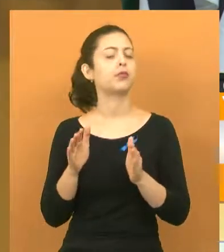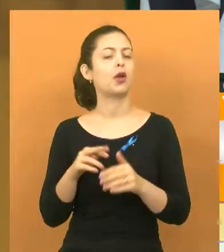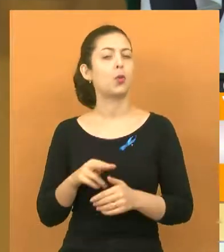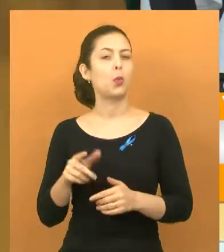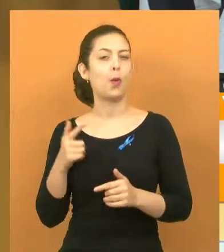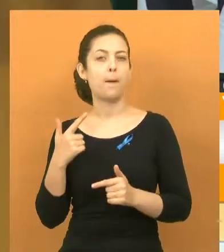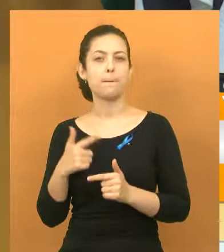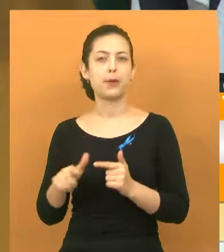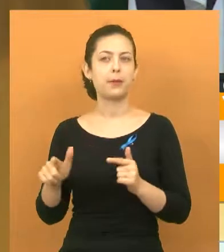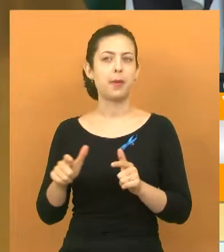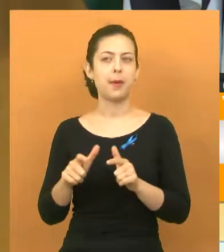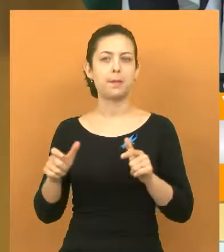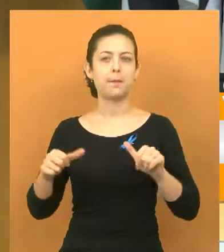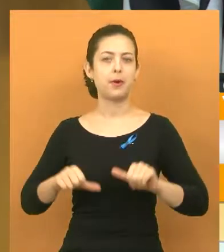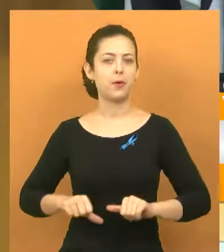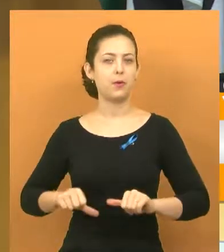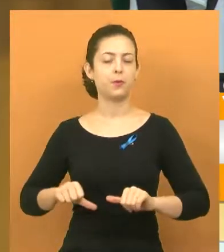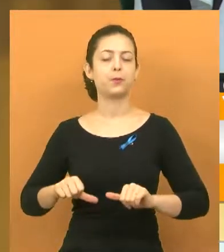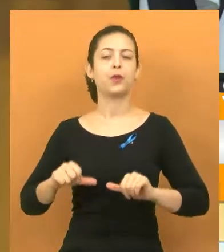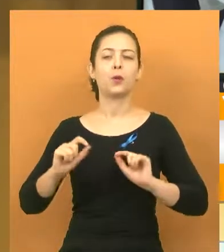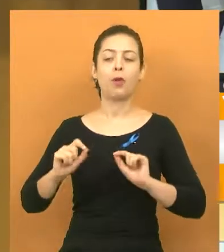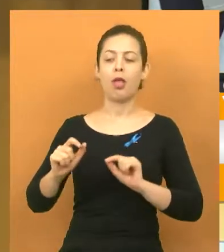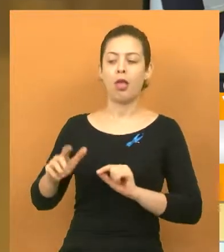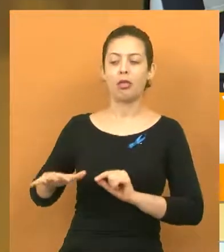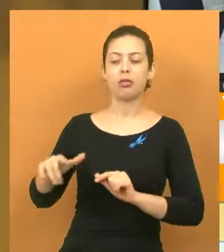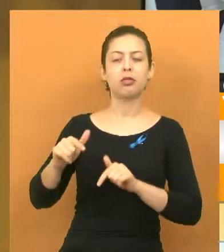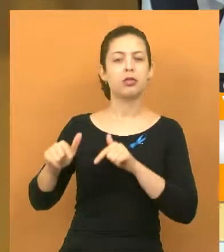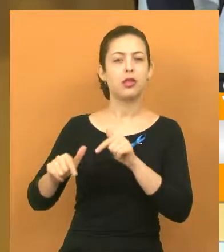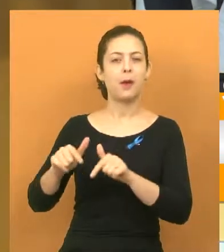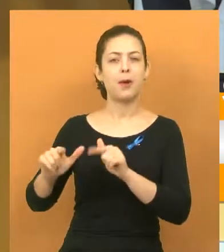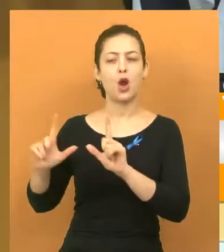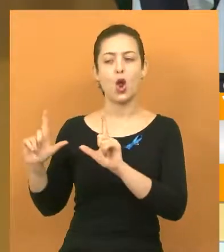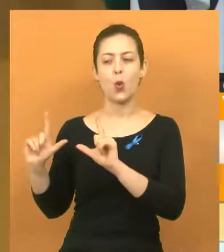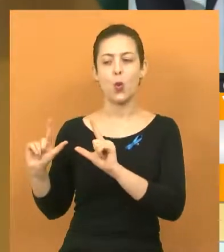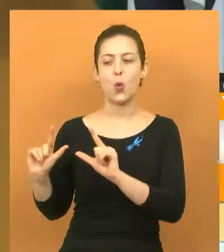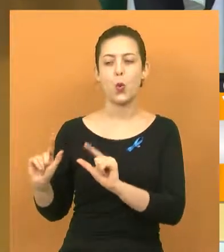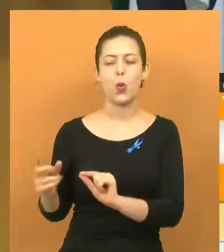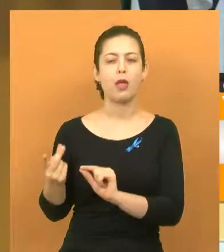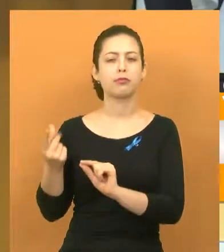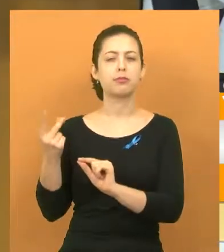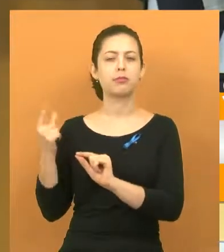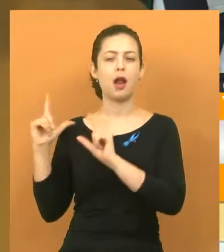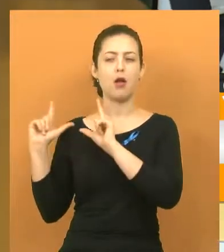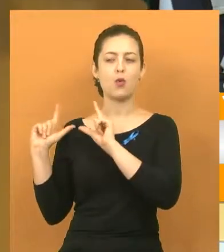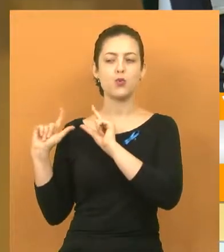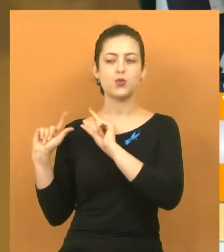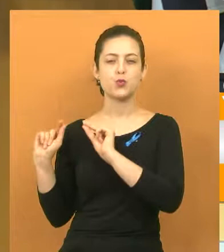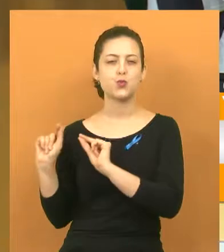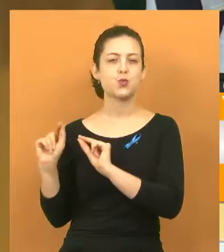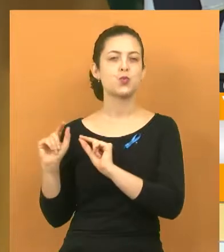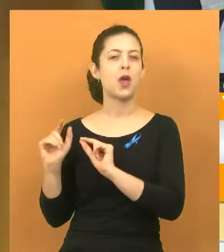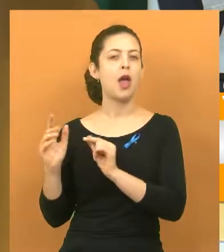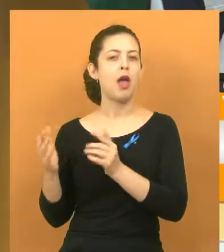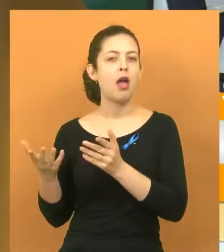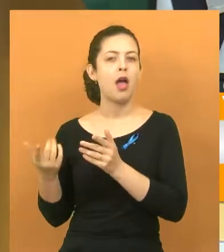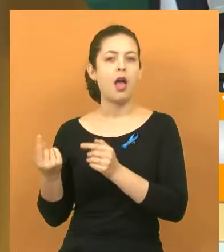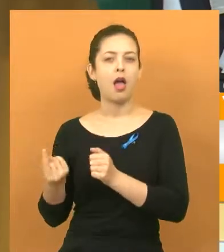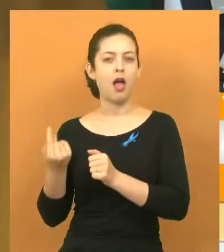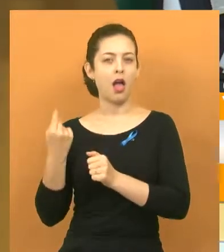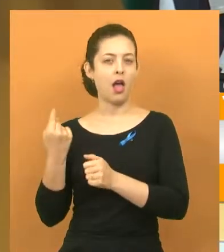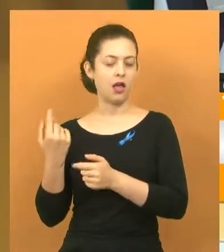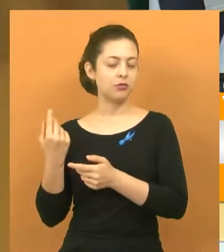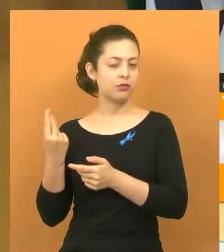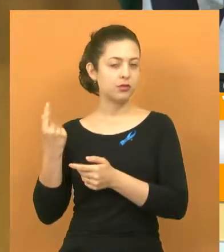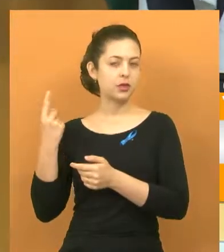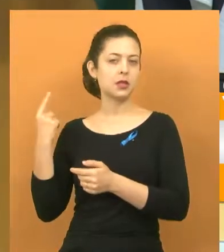grande problema, até porque esse tipo de trabalho ele foi extinto há muito tempo. Não se ouvia falar dessa questão de